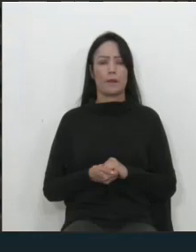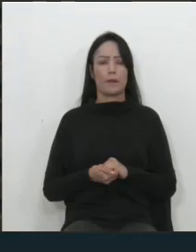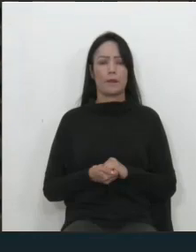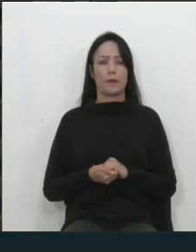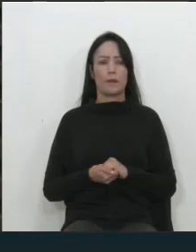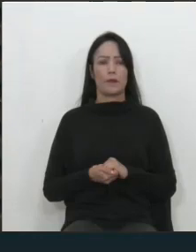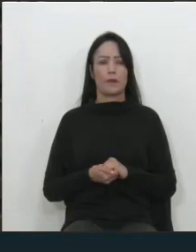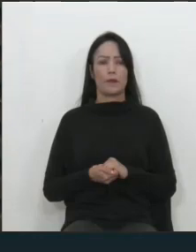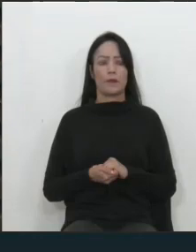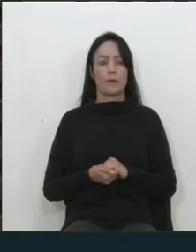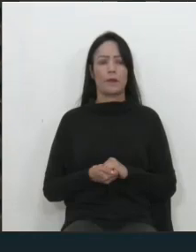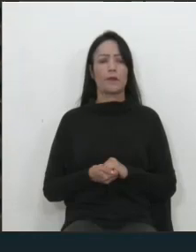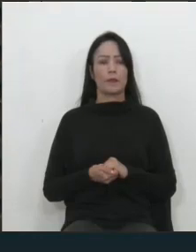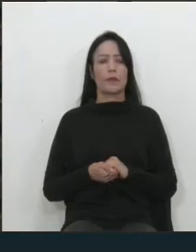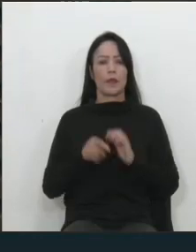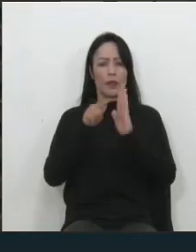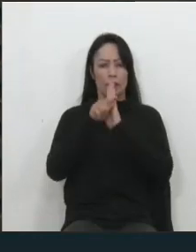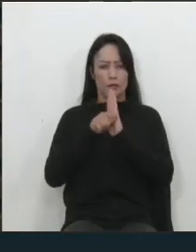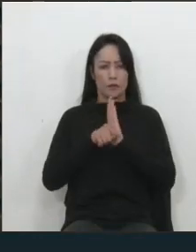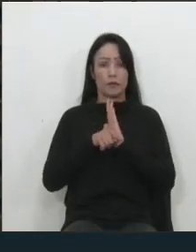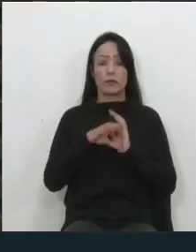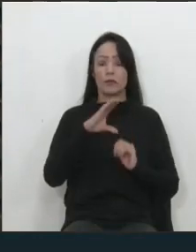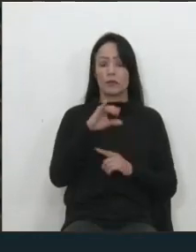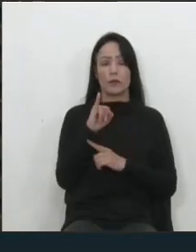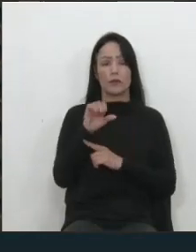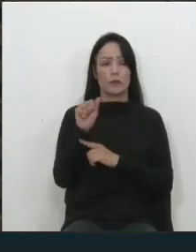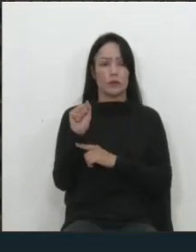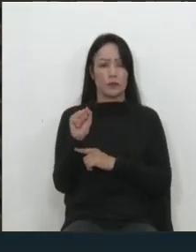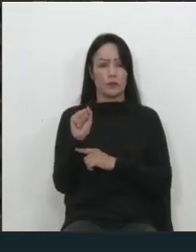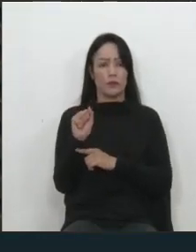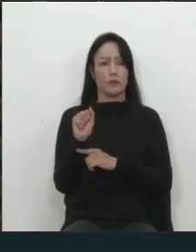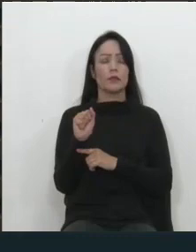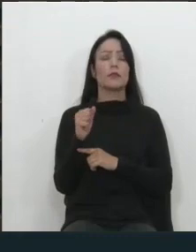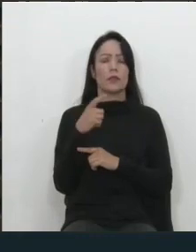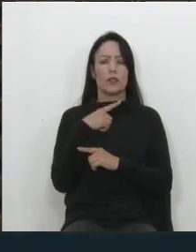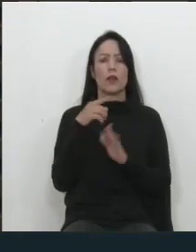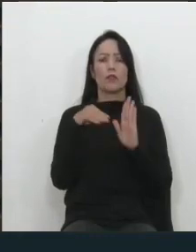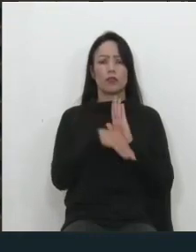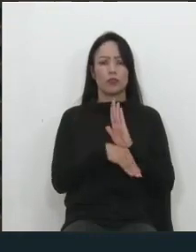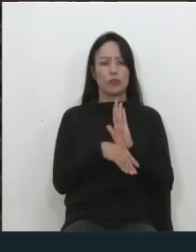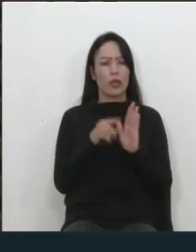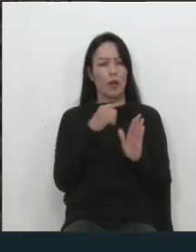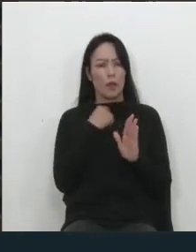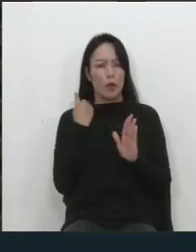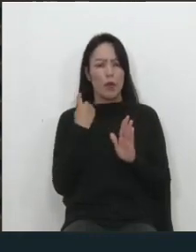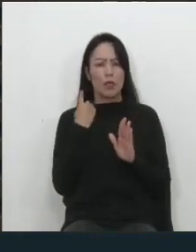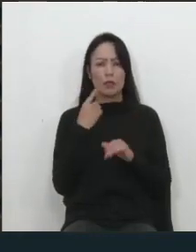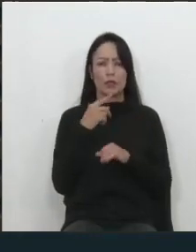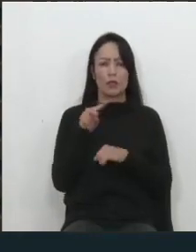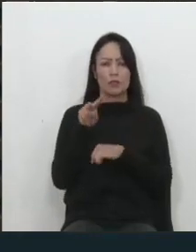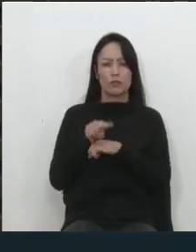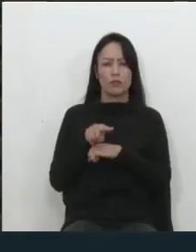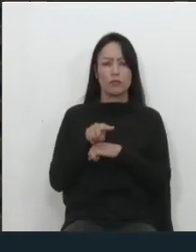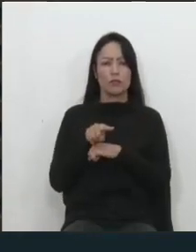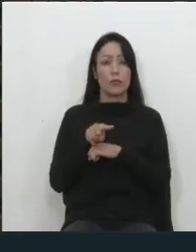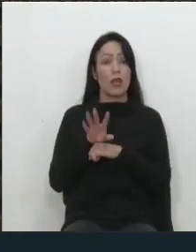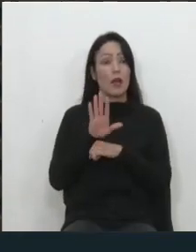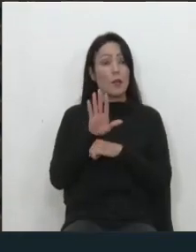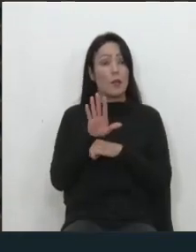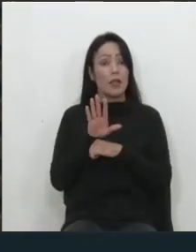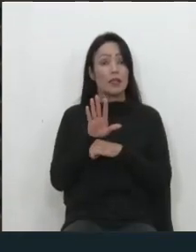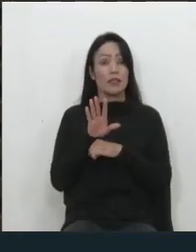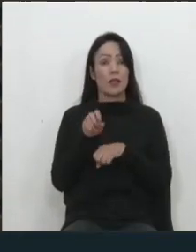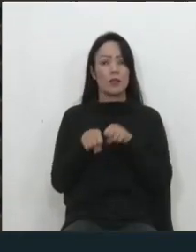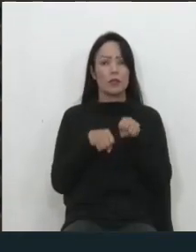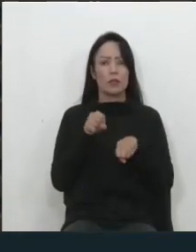Segundo a análise feita ainda pela entidade, a CISA, a tendência de queda foi vista tanto nas mortes como nas internações, mas, no entanto, entre os